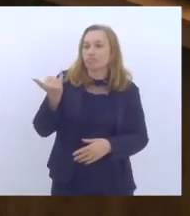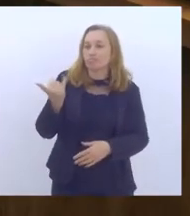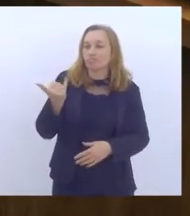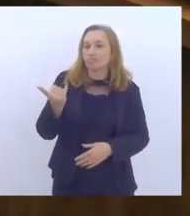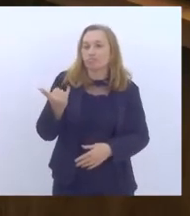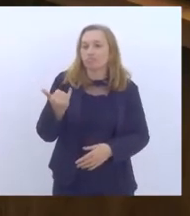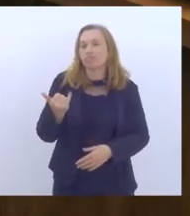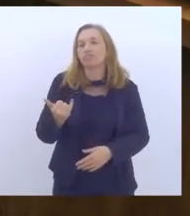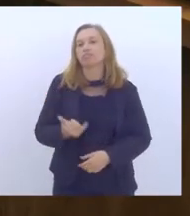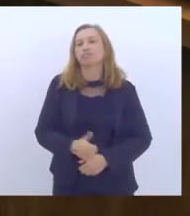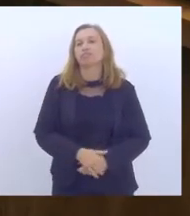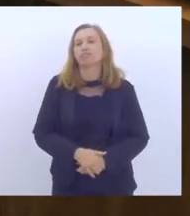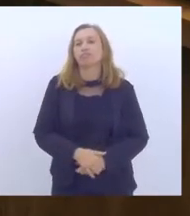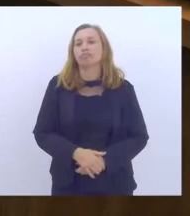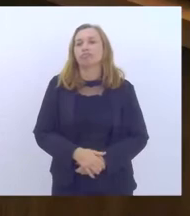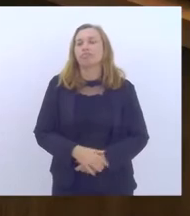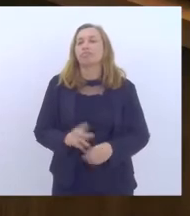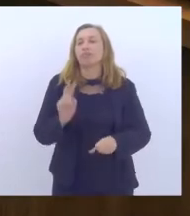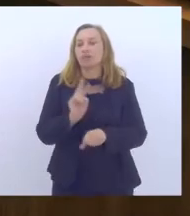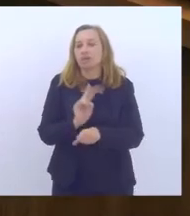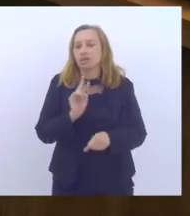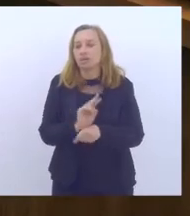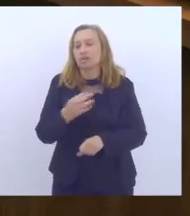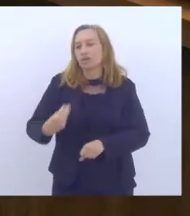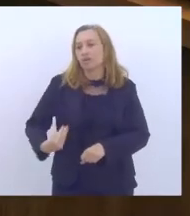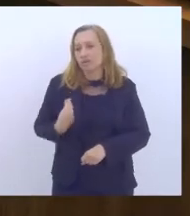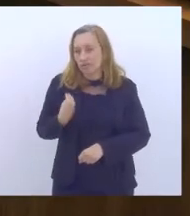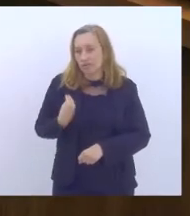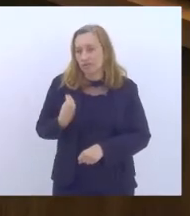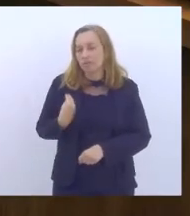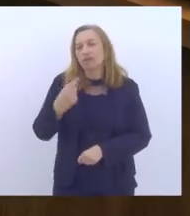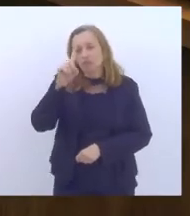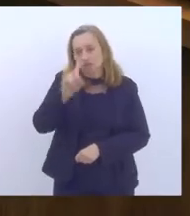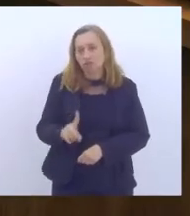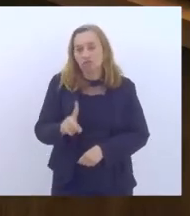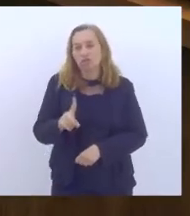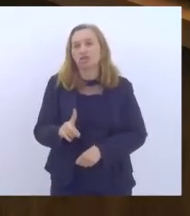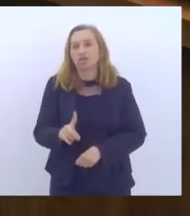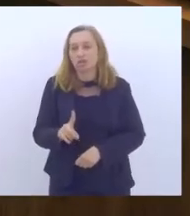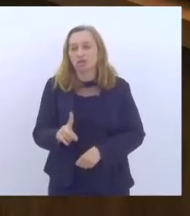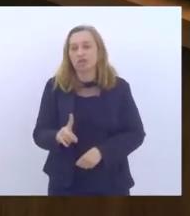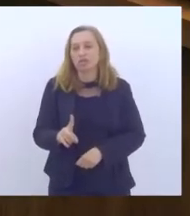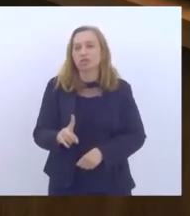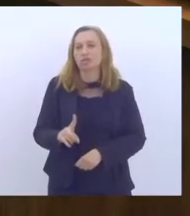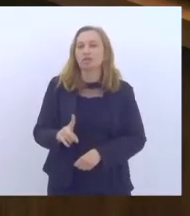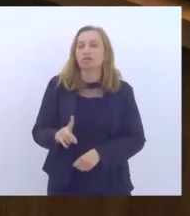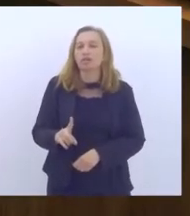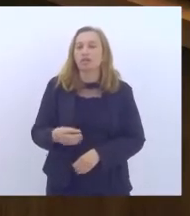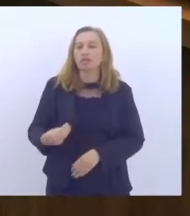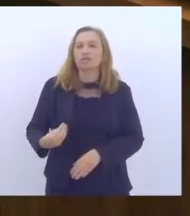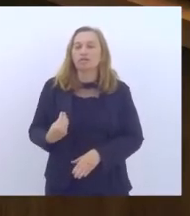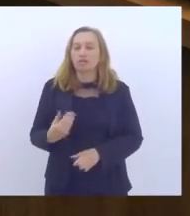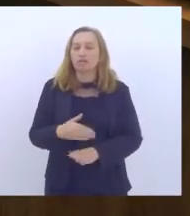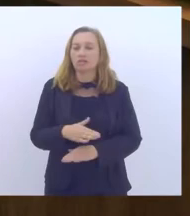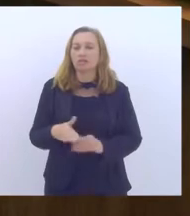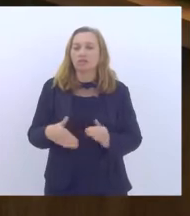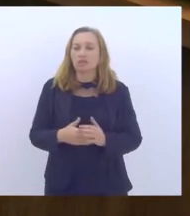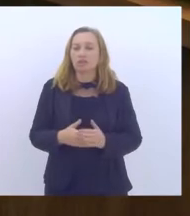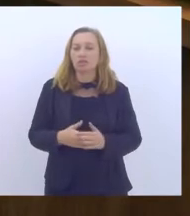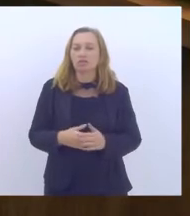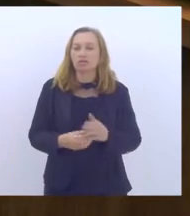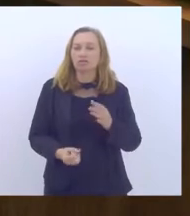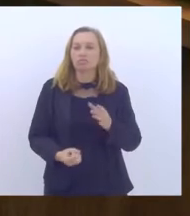garantizar un mínimo link a proteção à vida e o direito à existência plena da população que